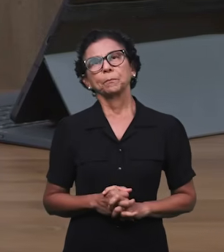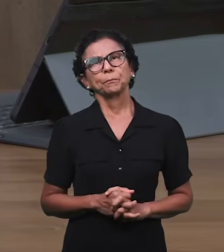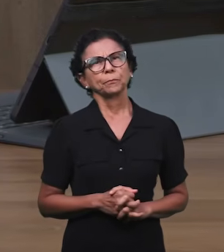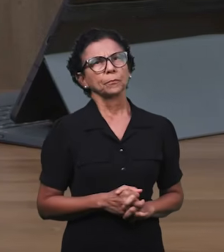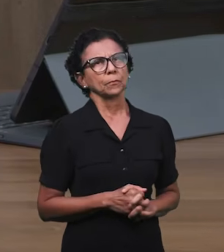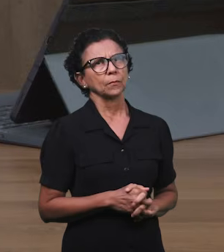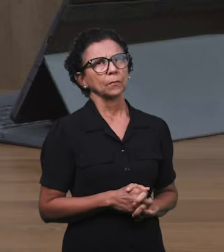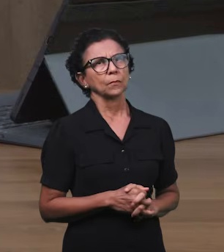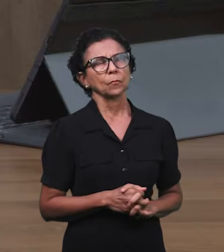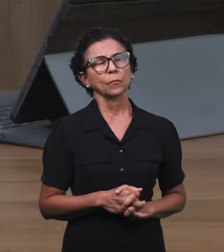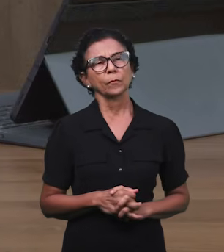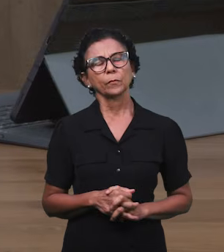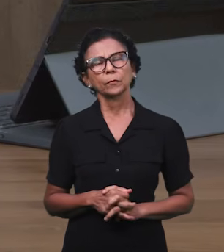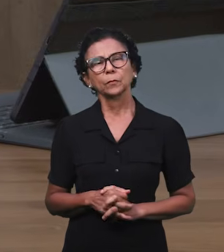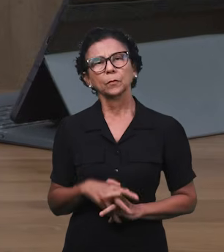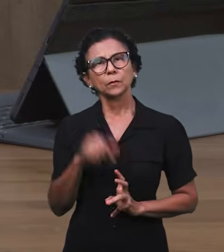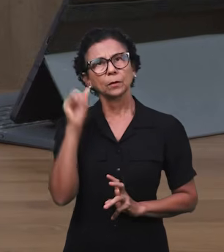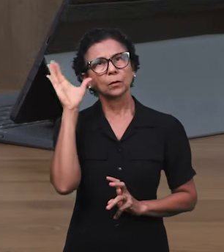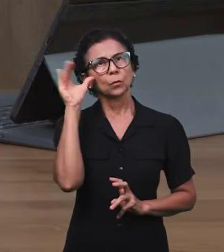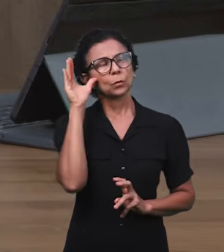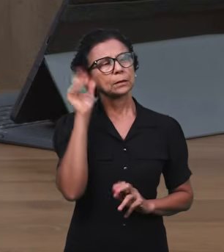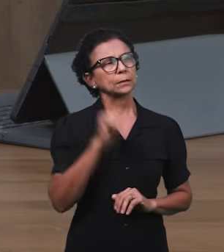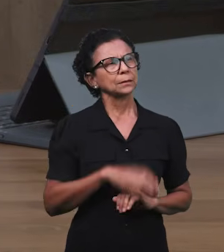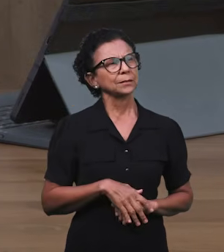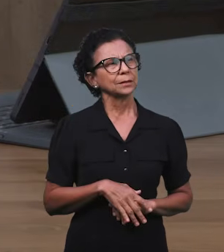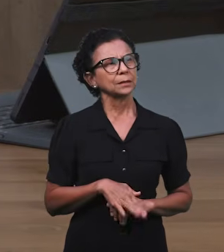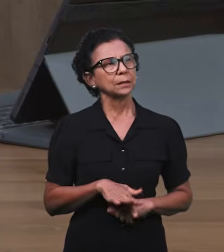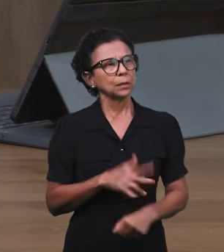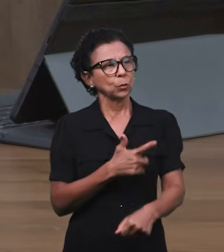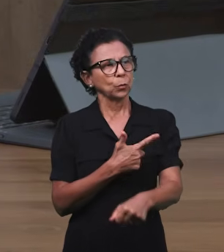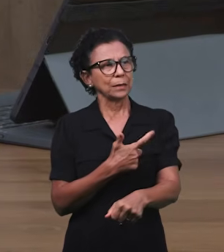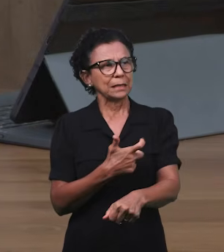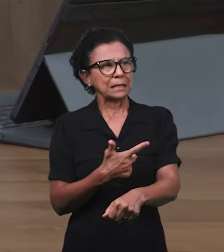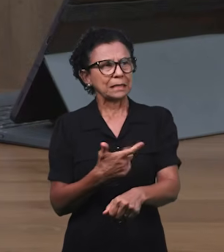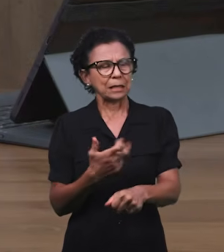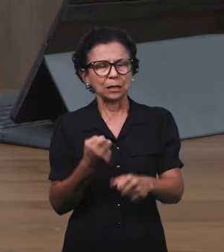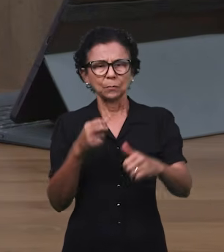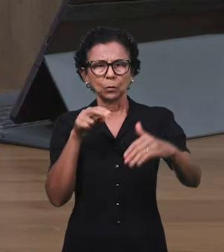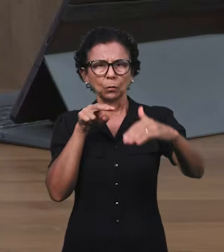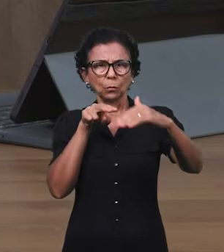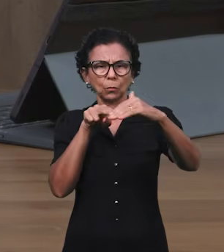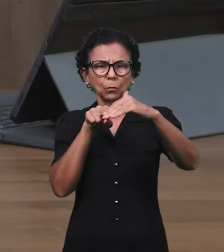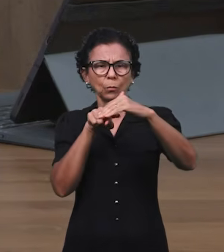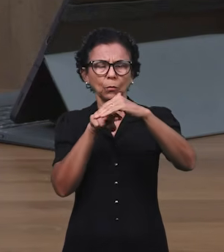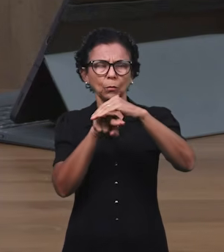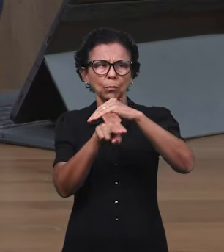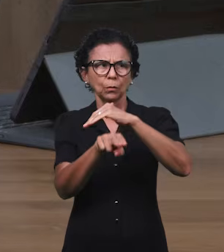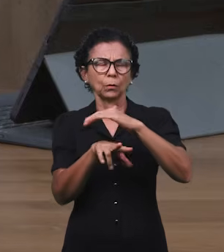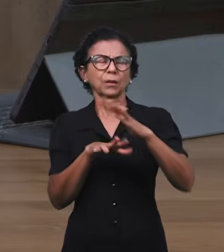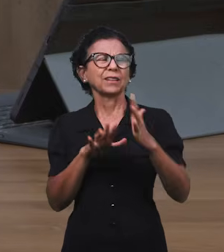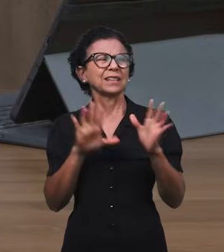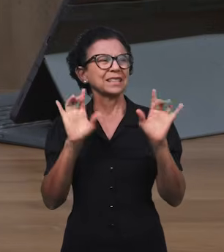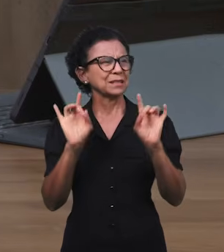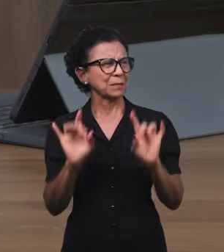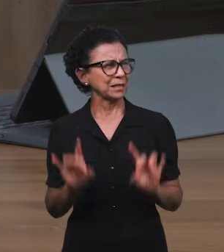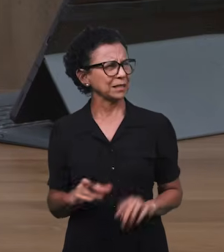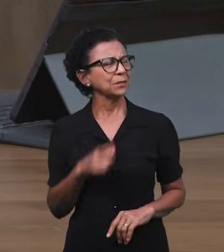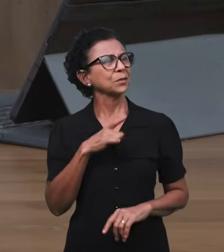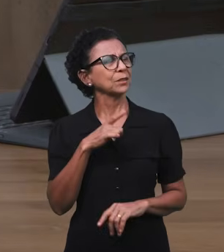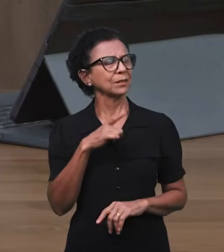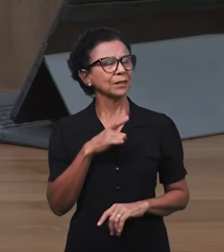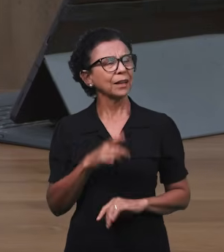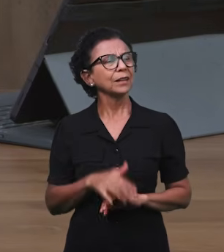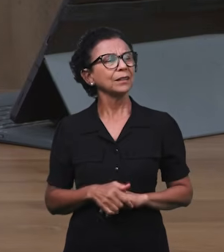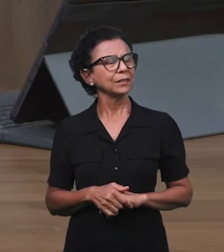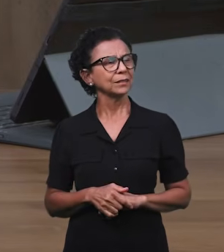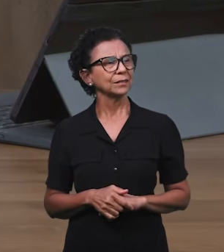curiosidade aqui. Existe algum exame específico, ressonância, a Sandra falou que fazia ressonância, tá? Existe